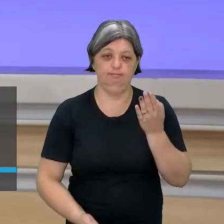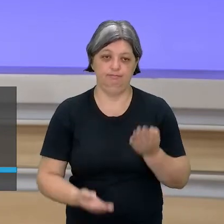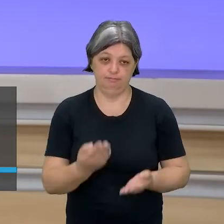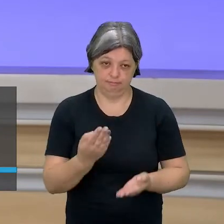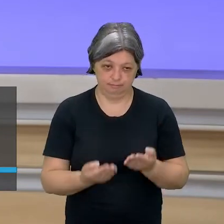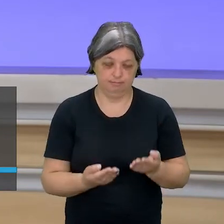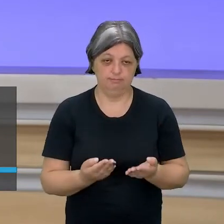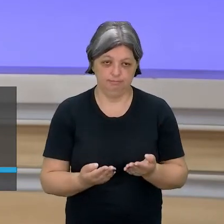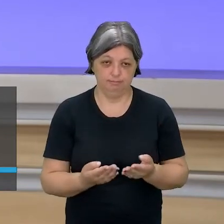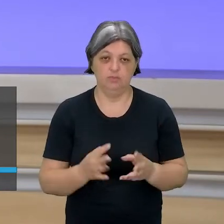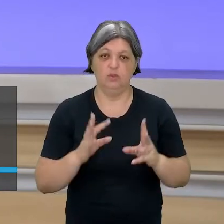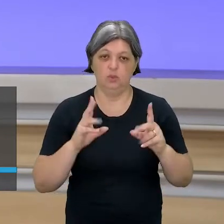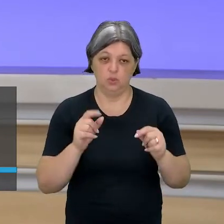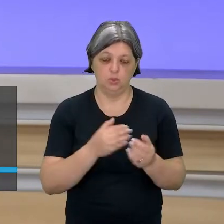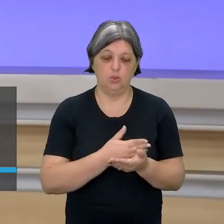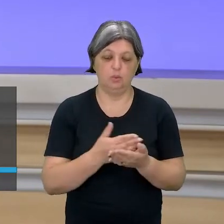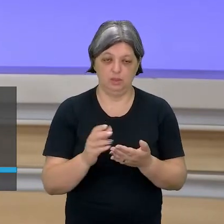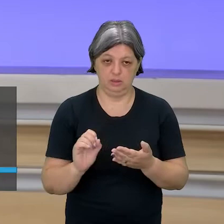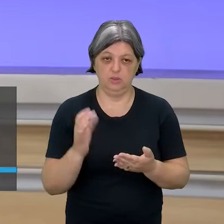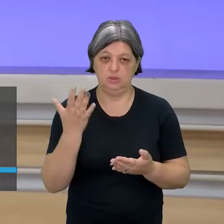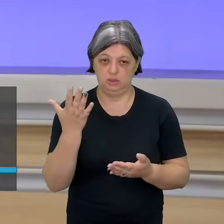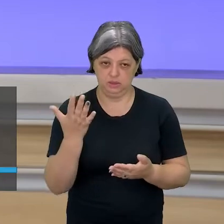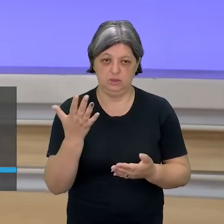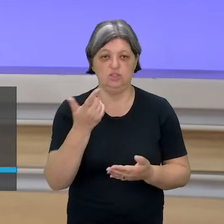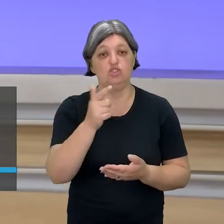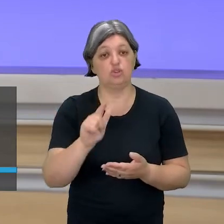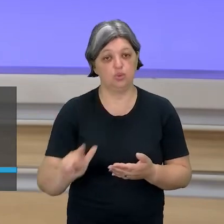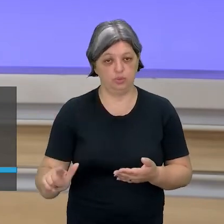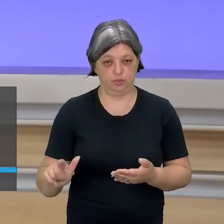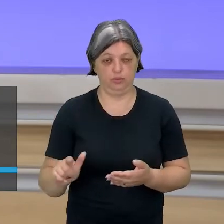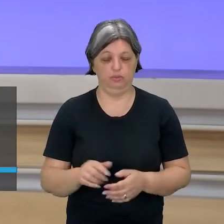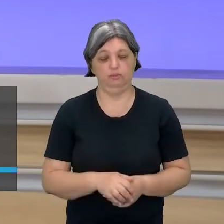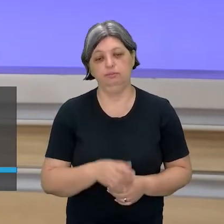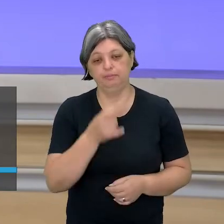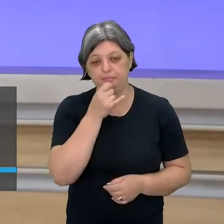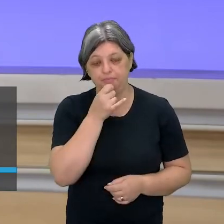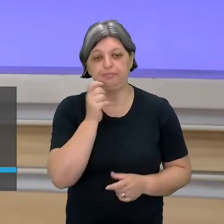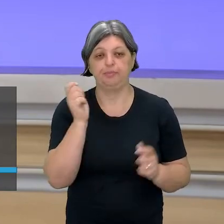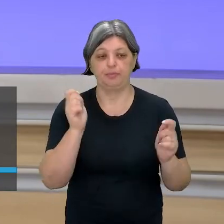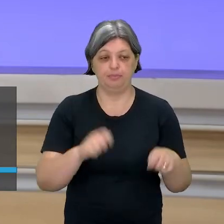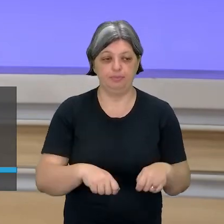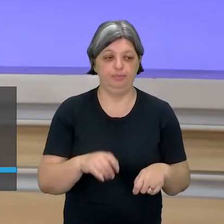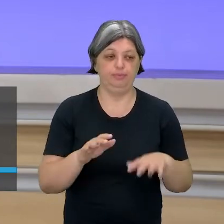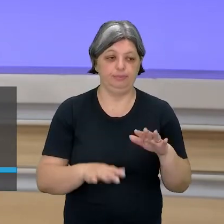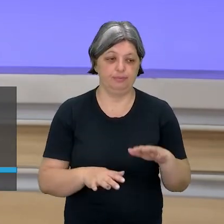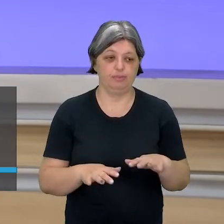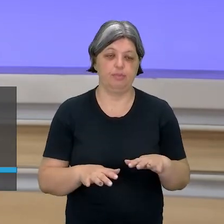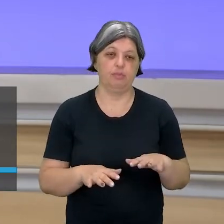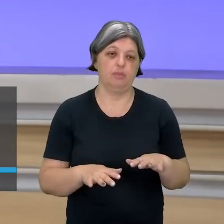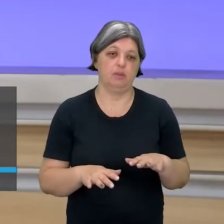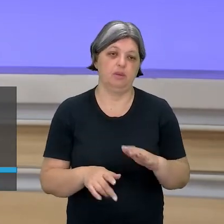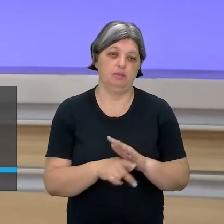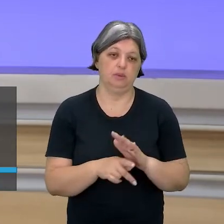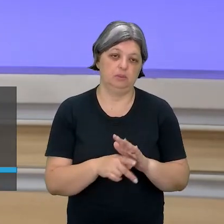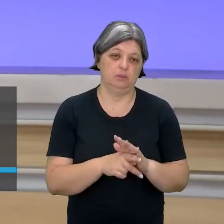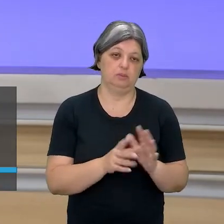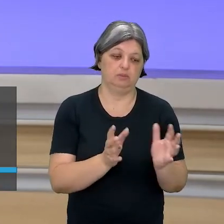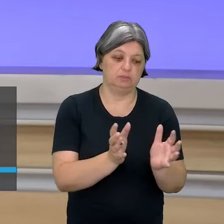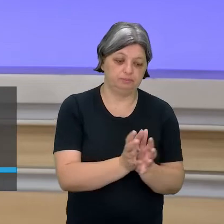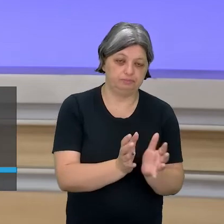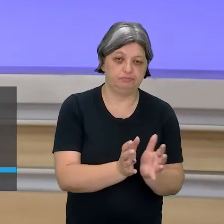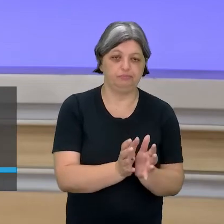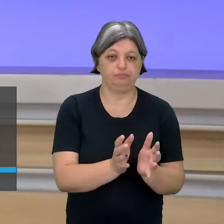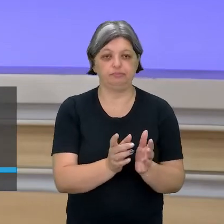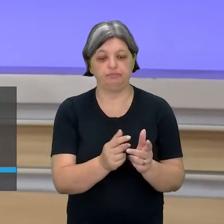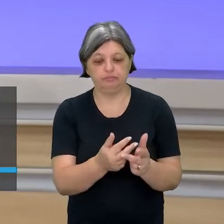né, tudo começa a acontecer de novo, né? Então, eu posso aí ter novamente o estabelecimento de comunidades ou